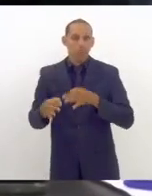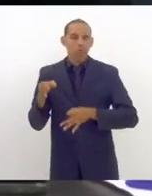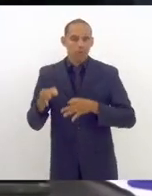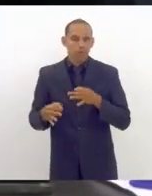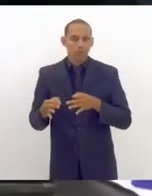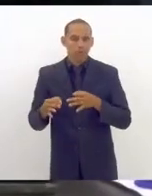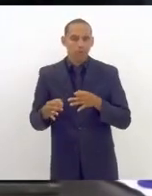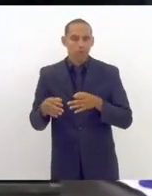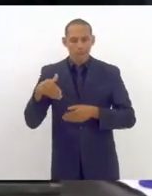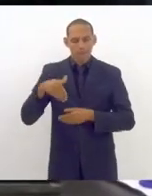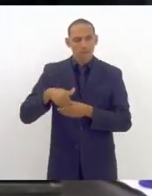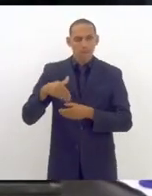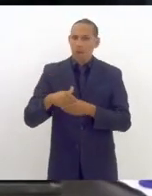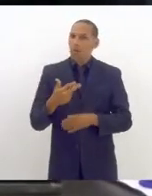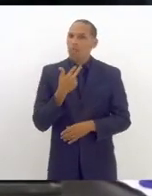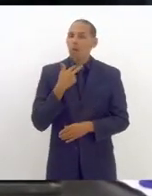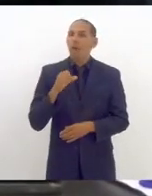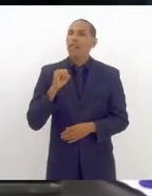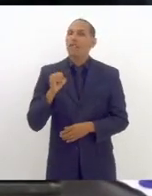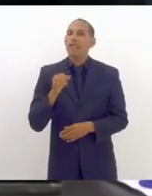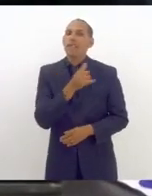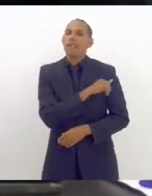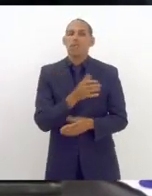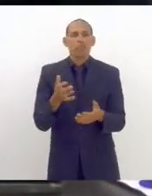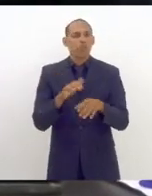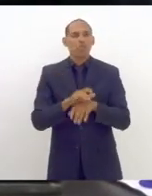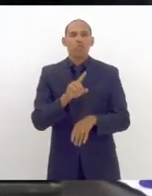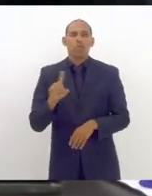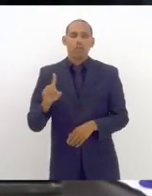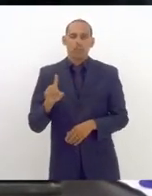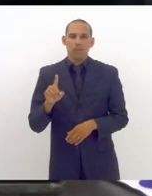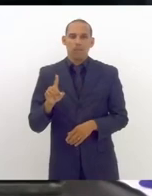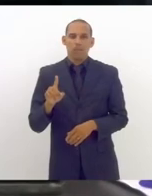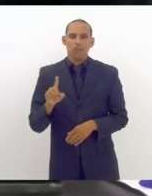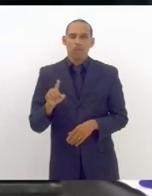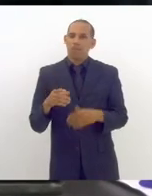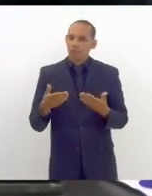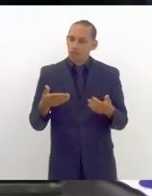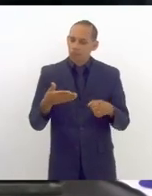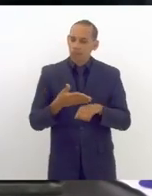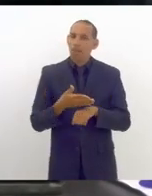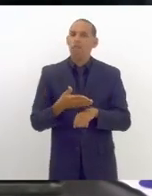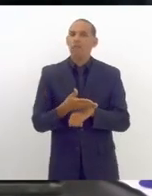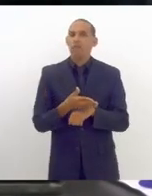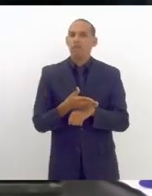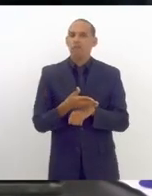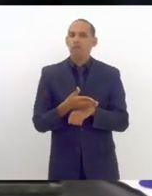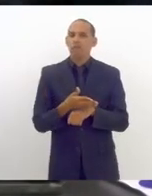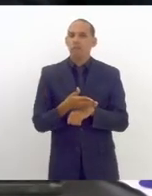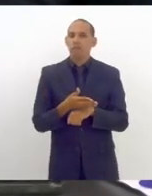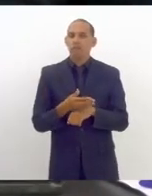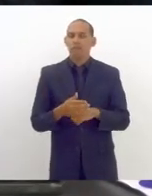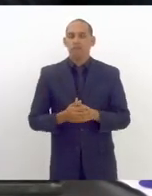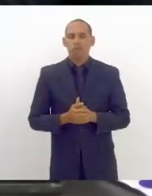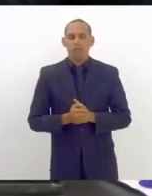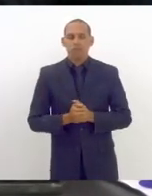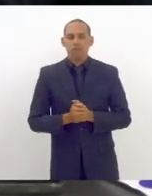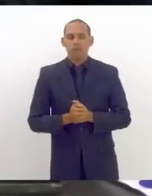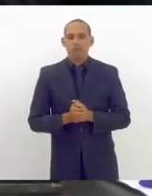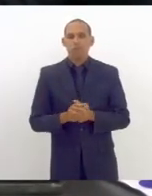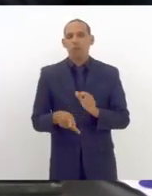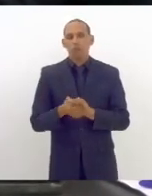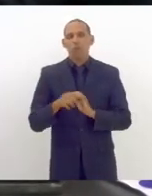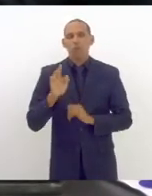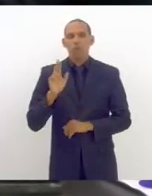essa matéria nem pode ser votada se não tiver a inclusão do Rio como participe dessa do